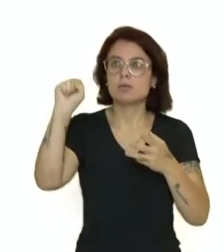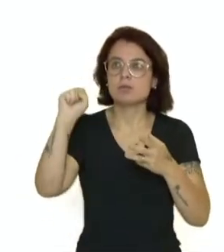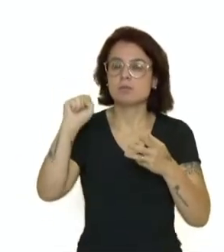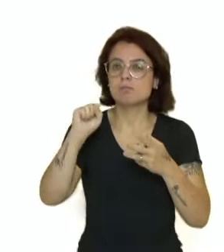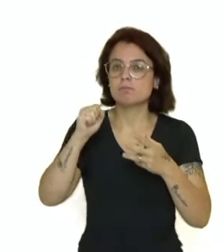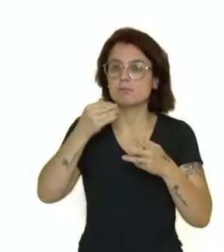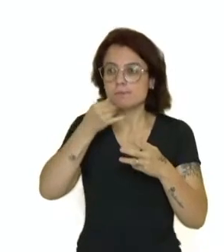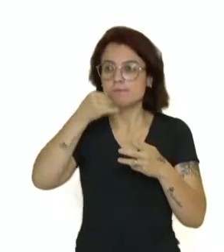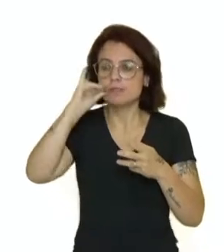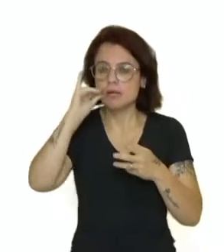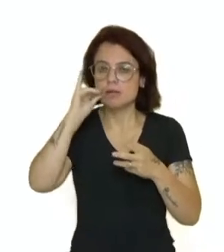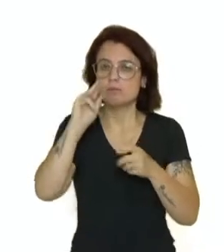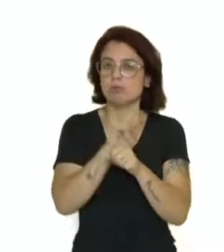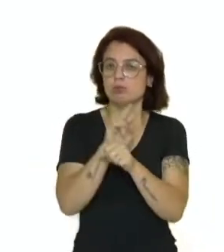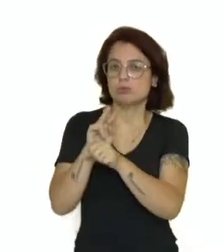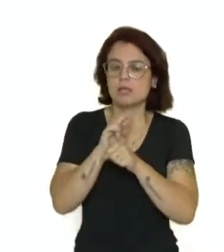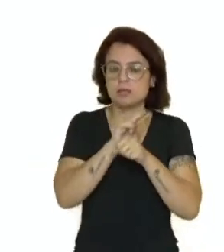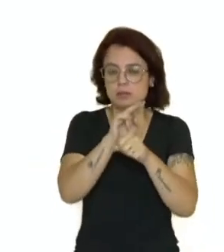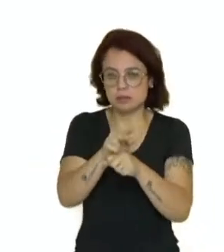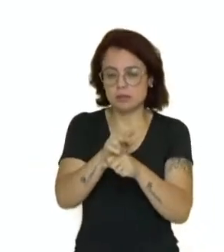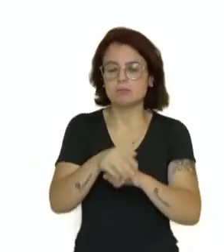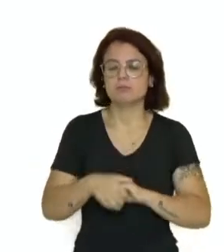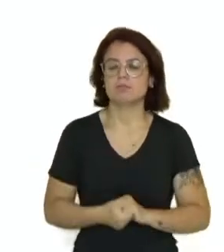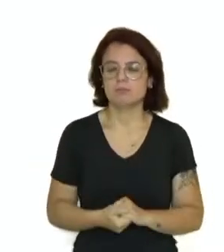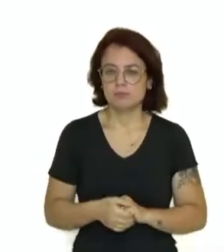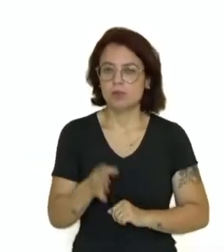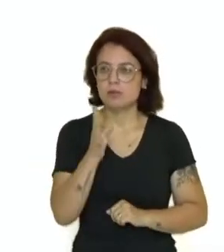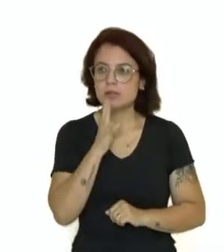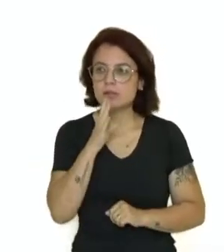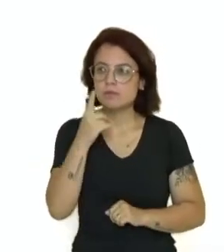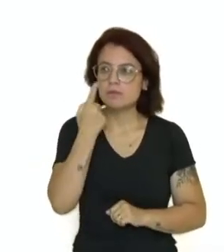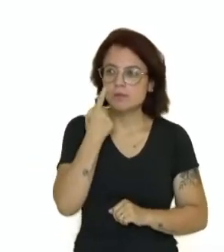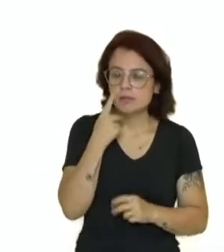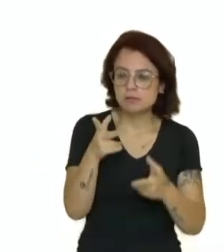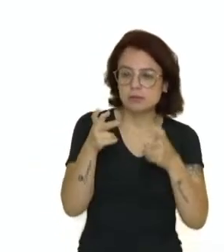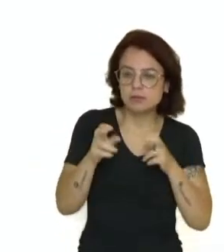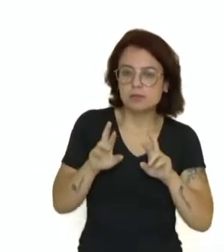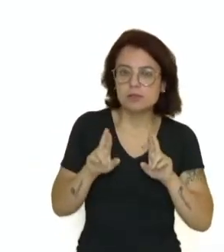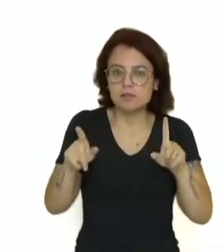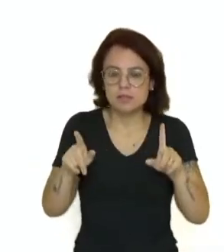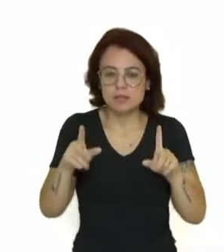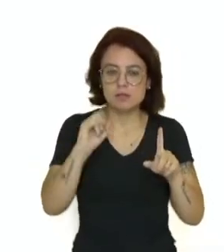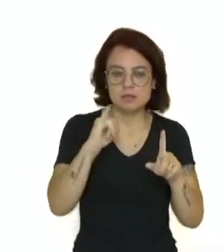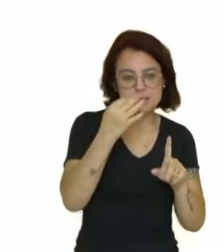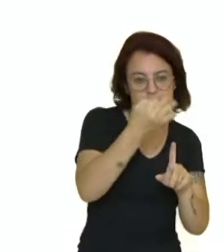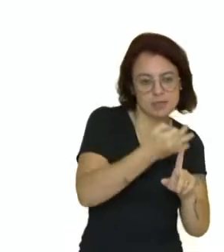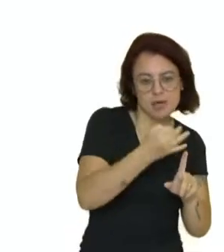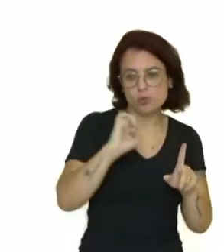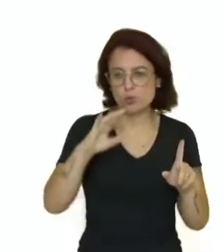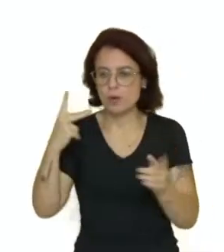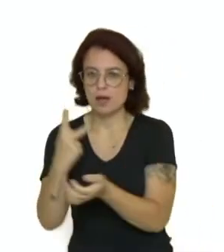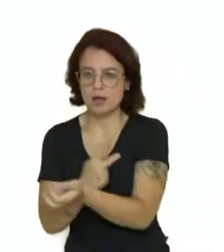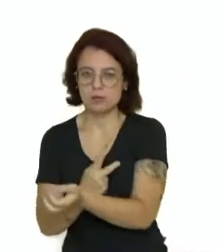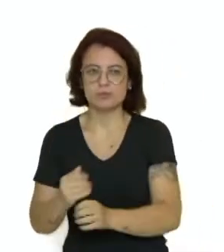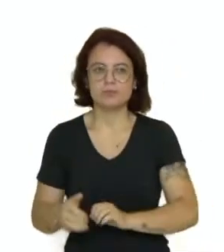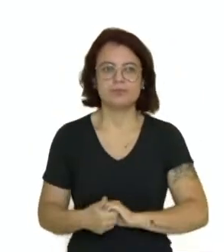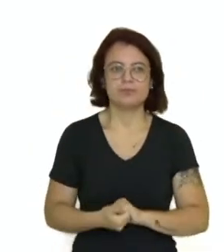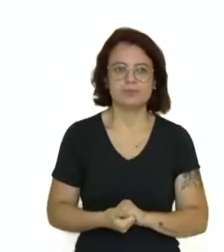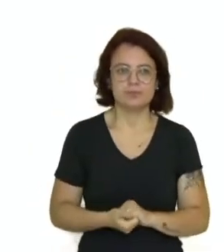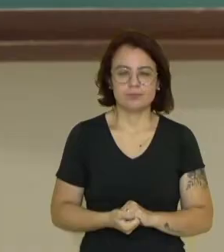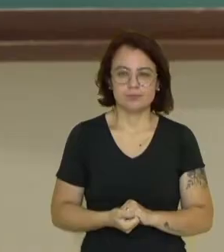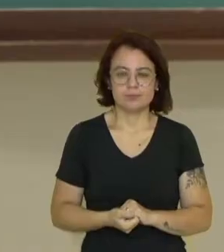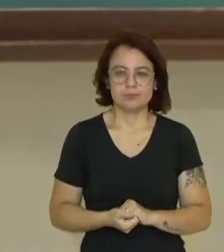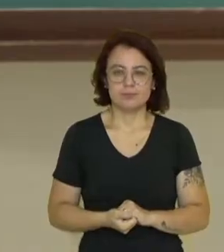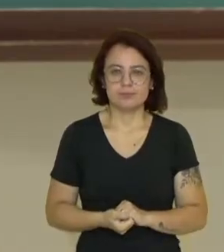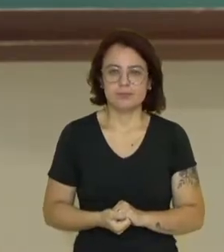de tomar decisões sensatas, de reconhecer, diferenciar e escolher entre o certo e o errado.